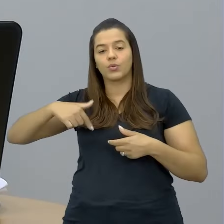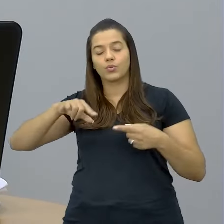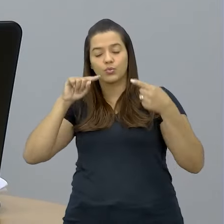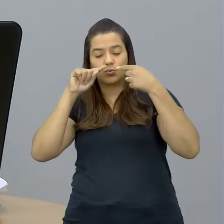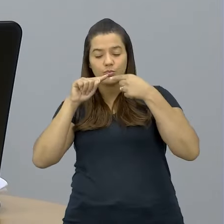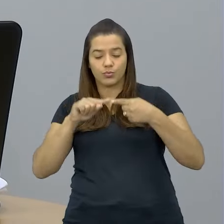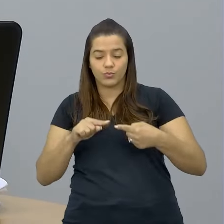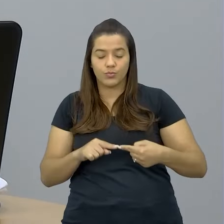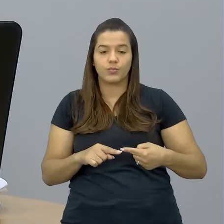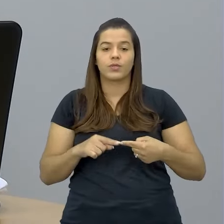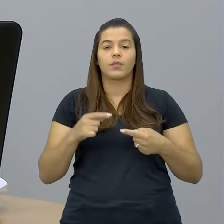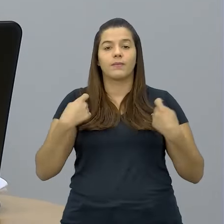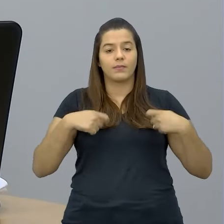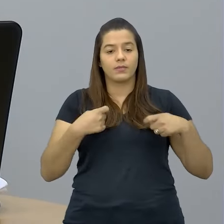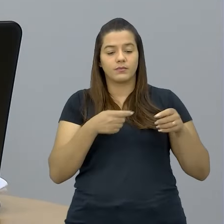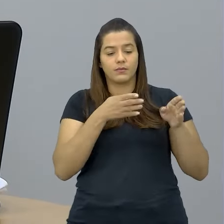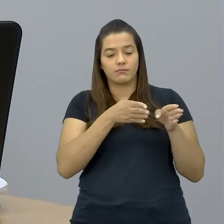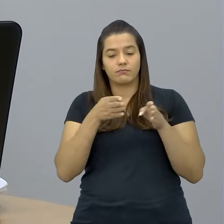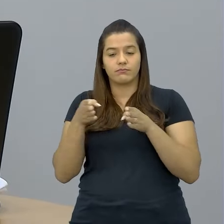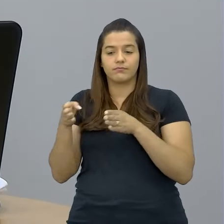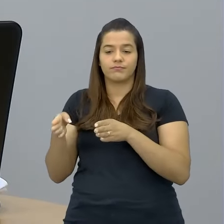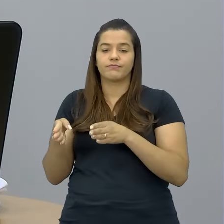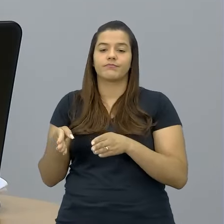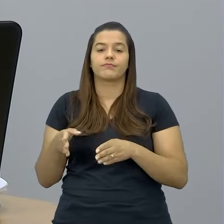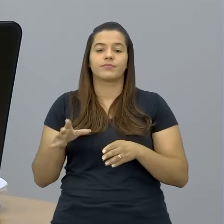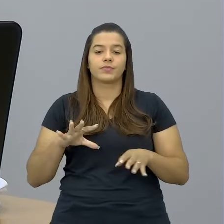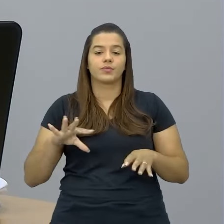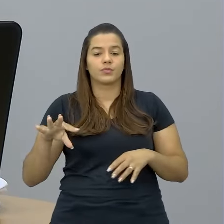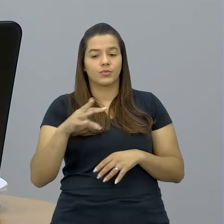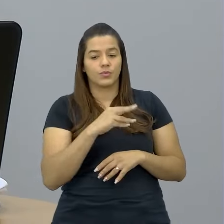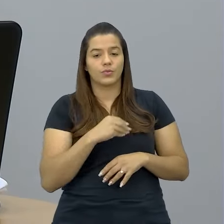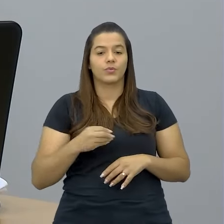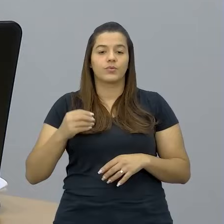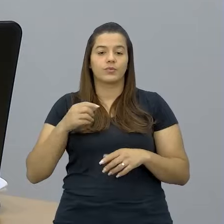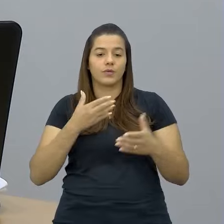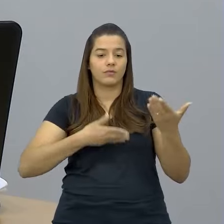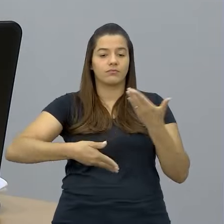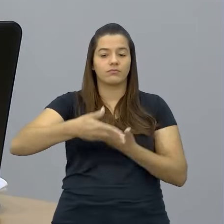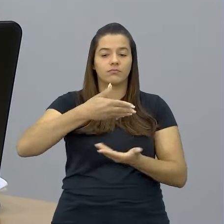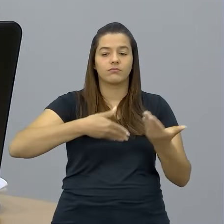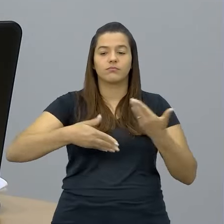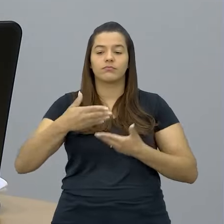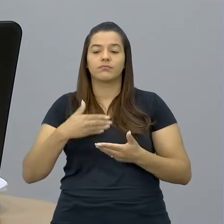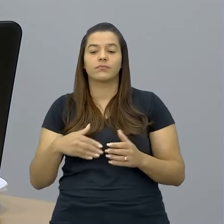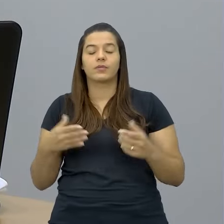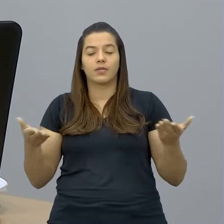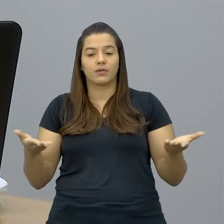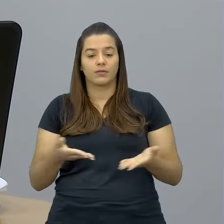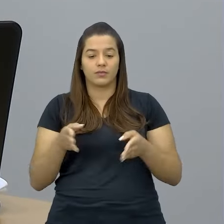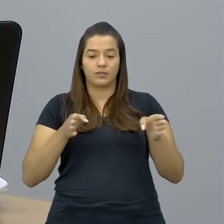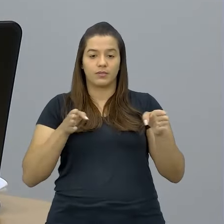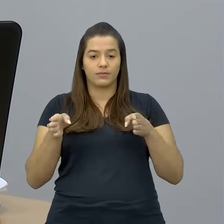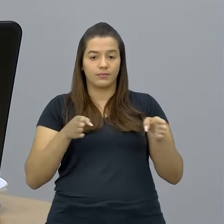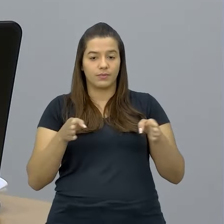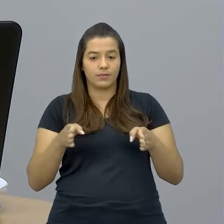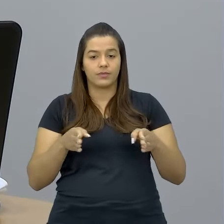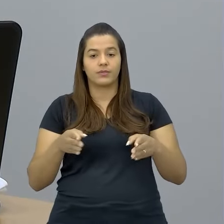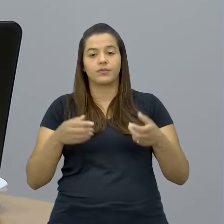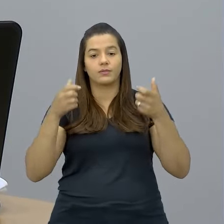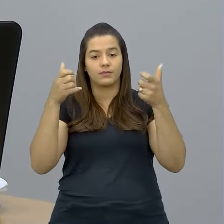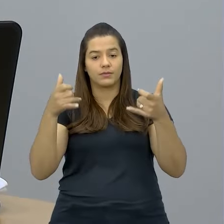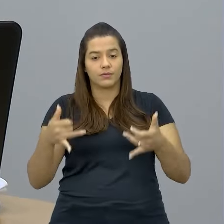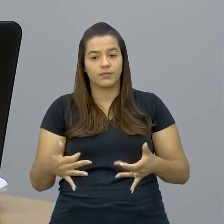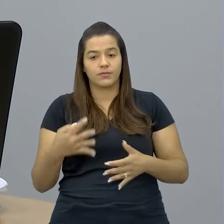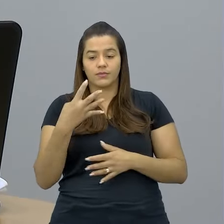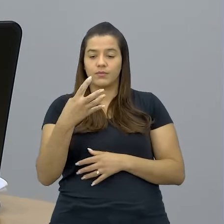que seguir esse jeito de integração mesmo, interação entre eles. E este momento que nós vamos deixar